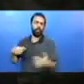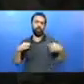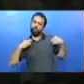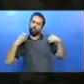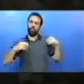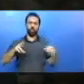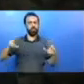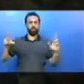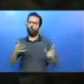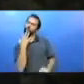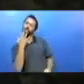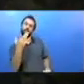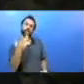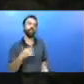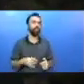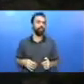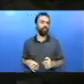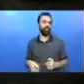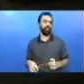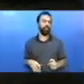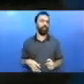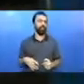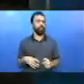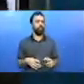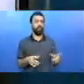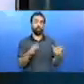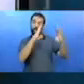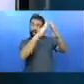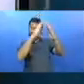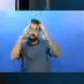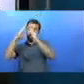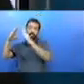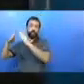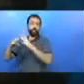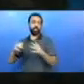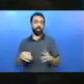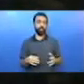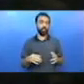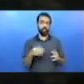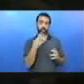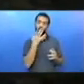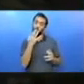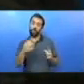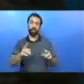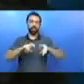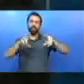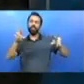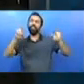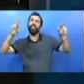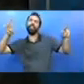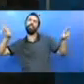enfeitadas. Observem que tem mais informações nesta imagem, tem as casas ao fundo e todas elas são diferentes, elas têm